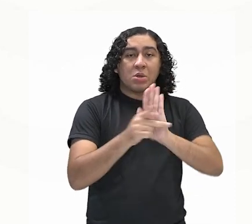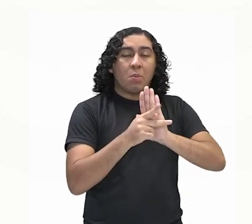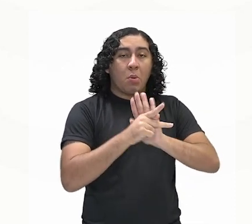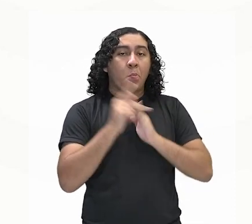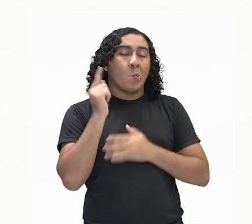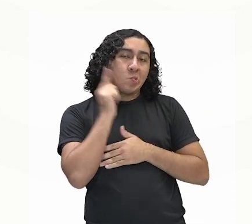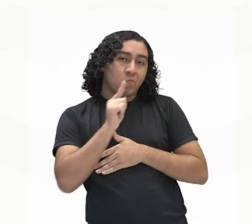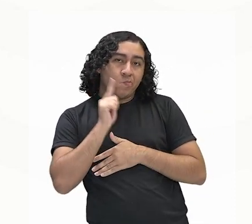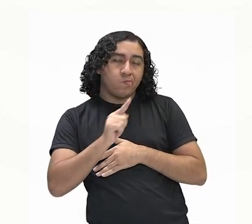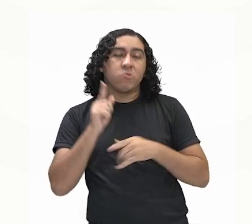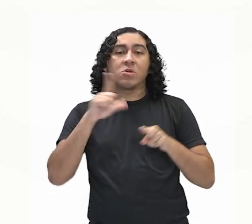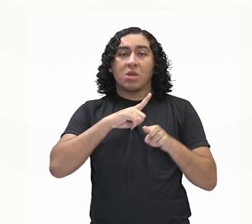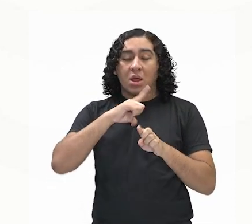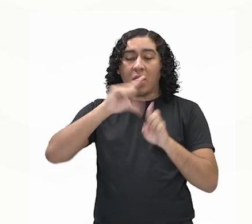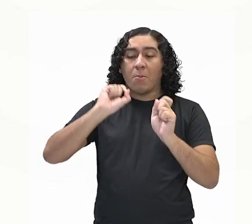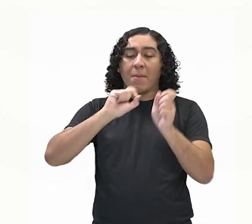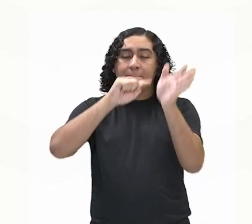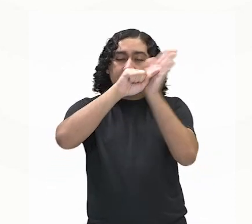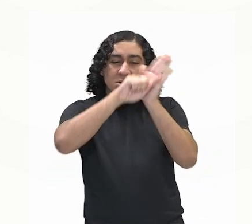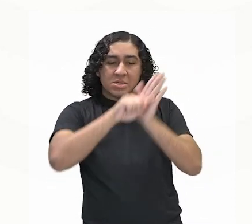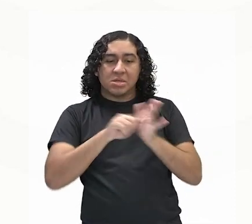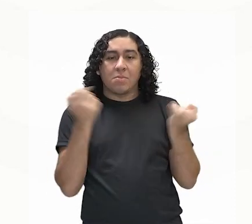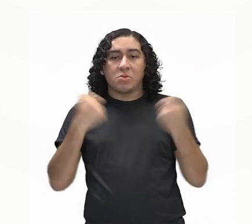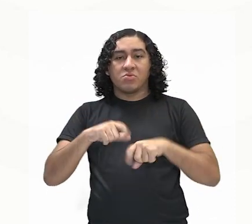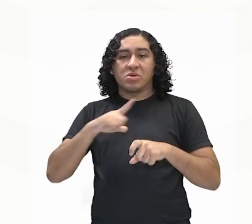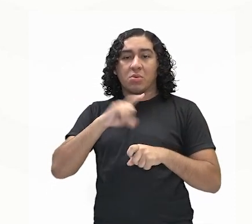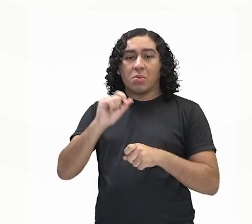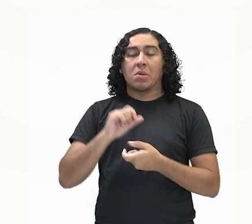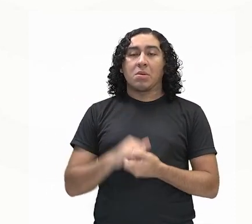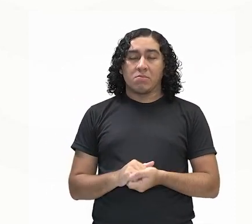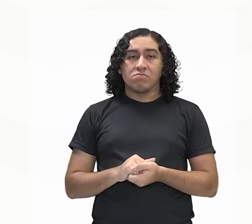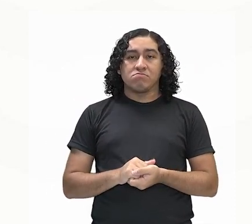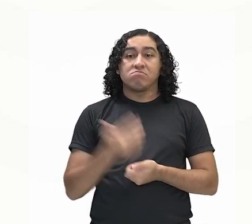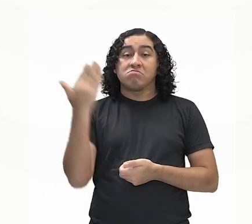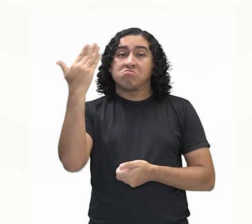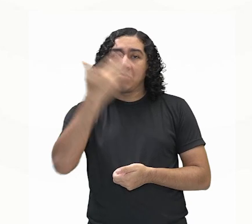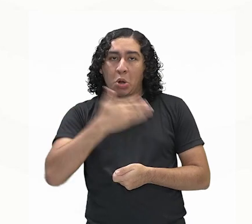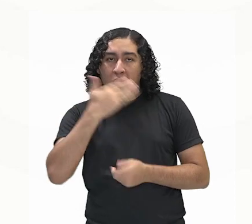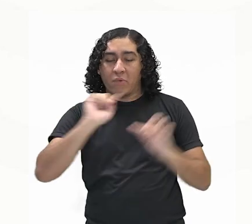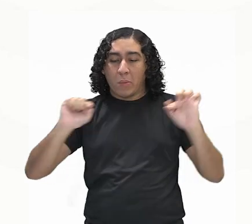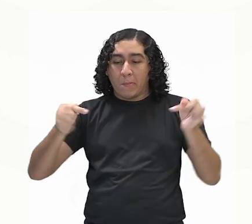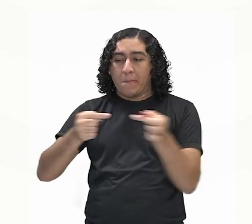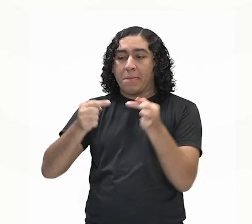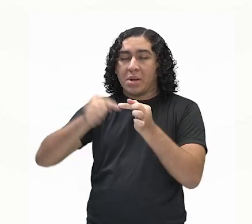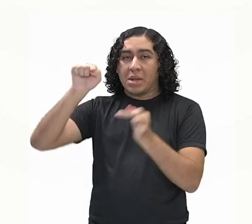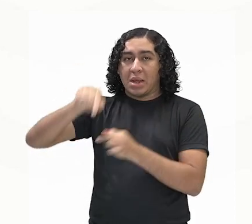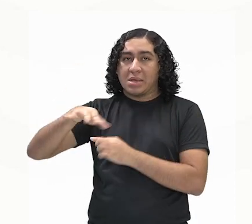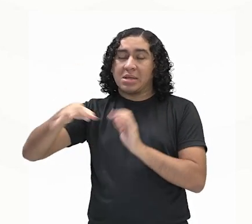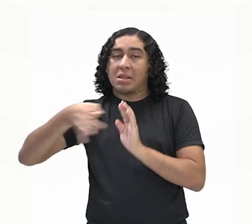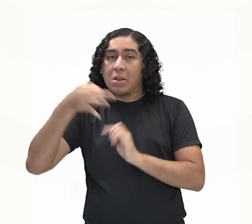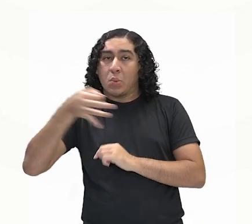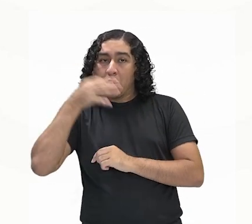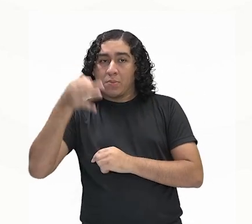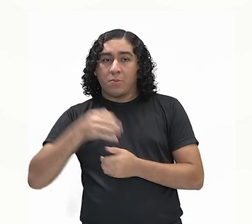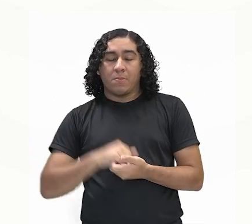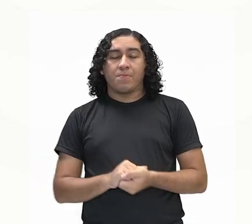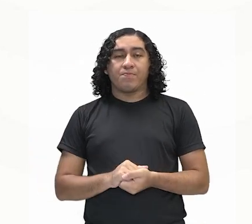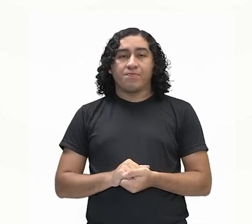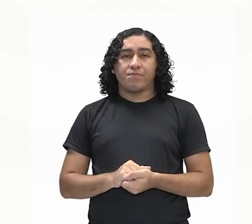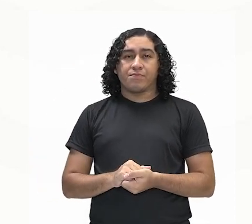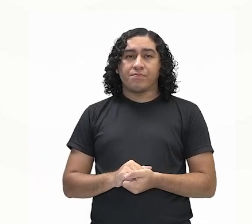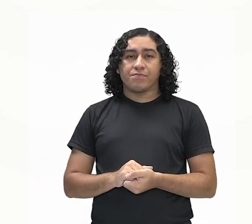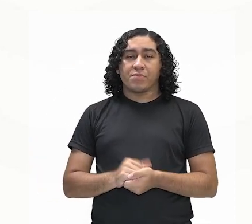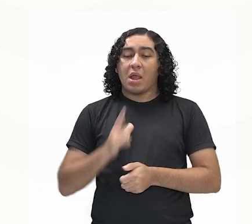um estudo que pudesse legitimar o seu discurso, tá? E o resultado desse estudo foi